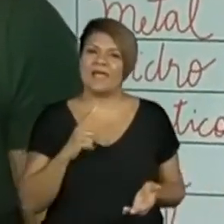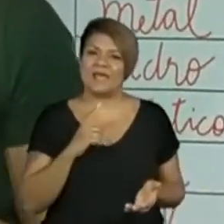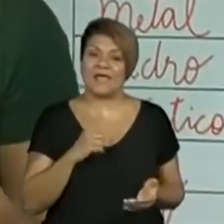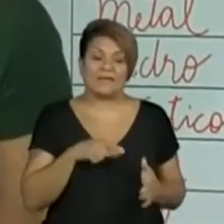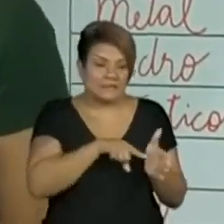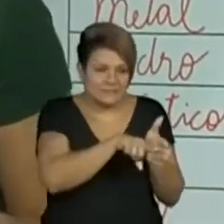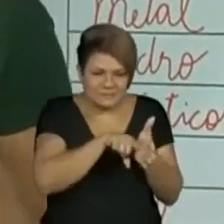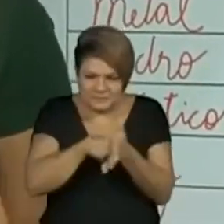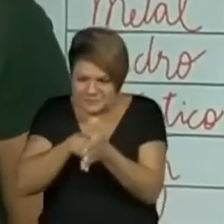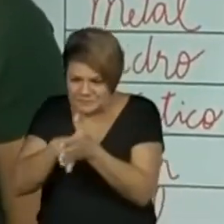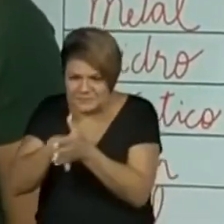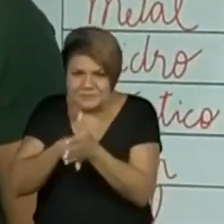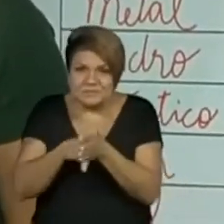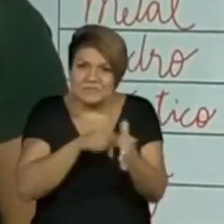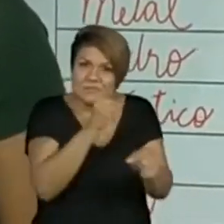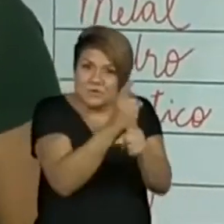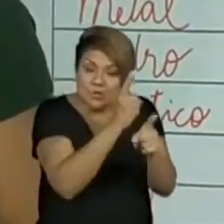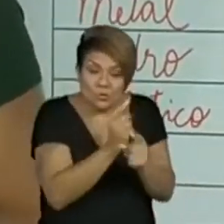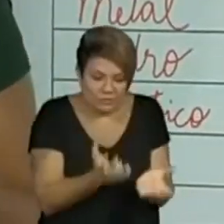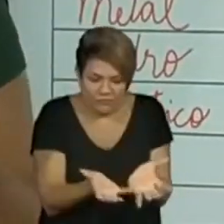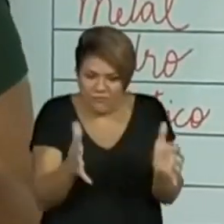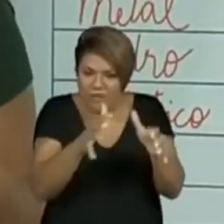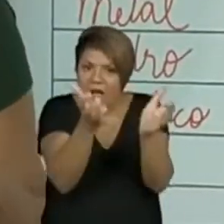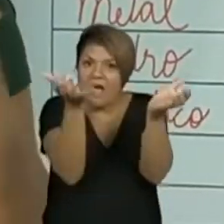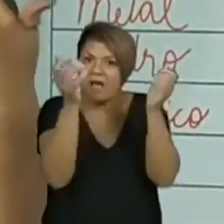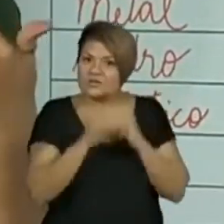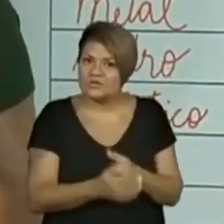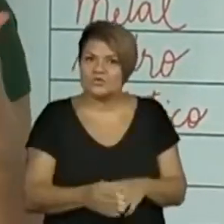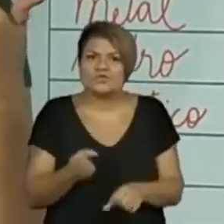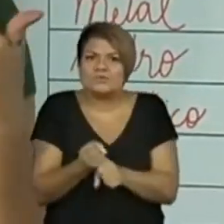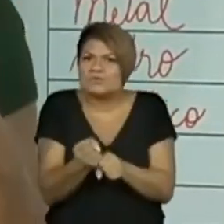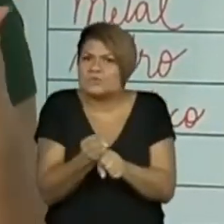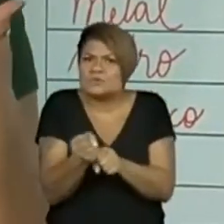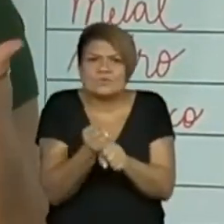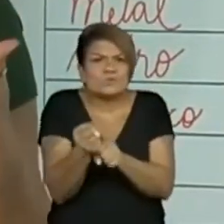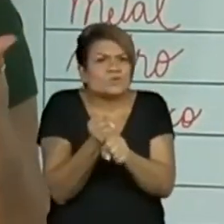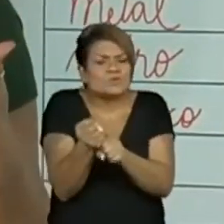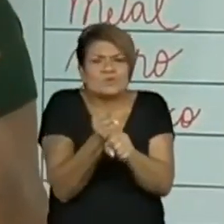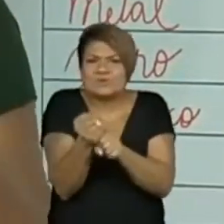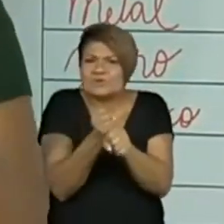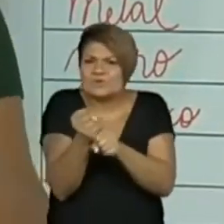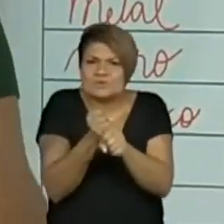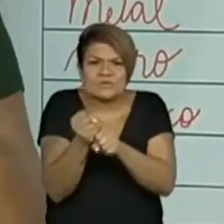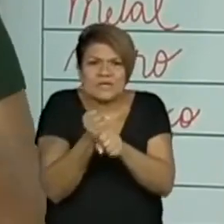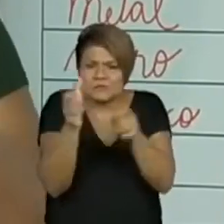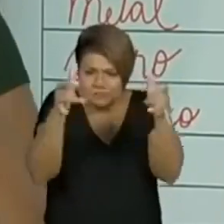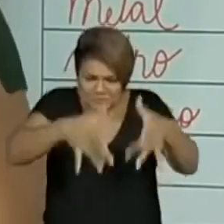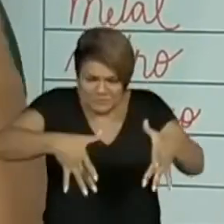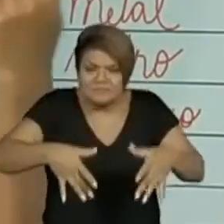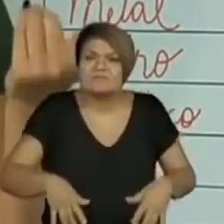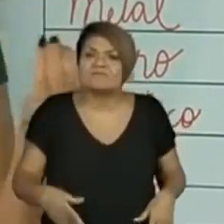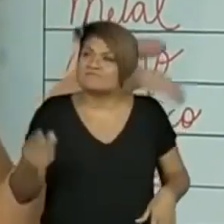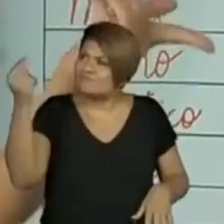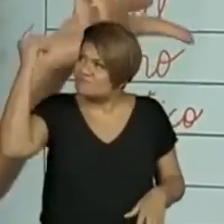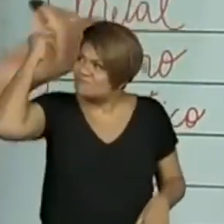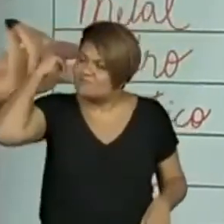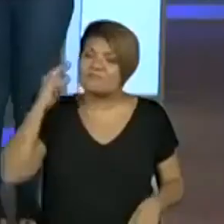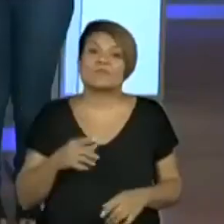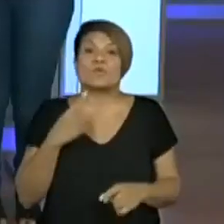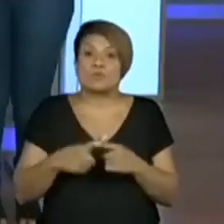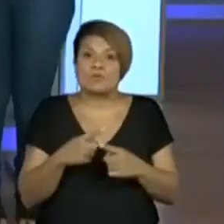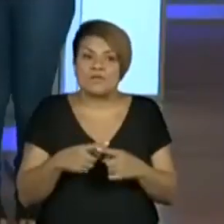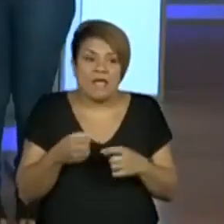teologia são encontrados muitos vasos de muitos e muitos e muitos anos né assim que ela é